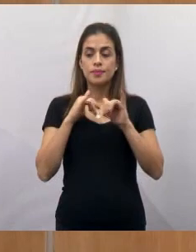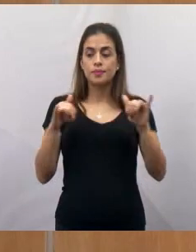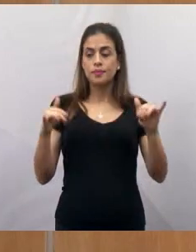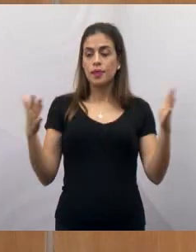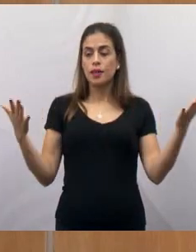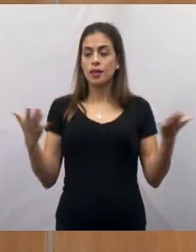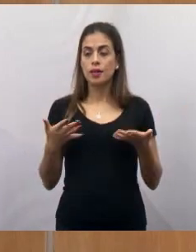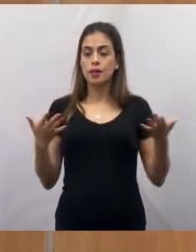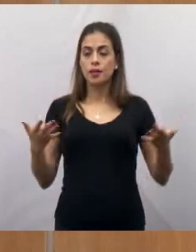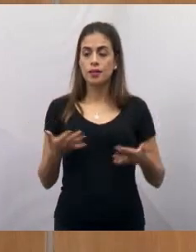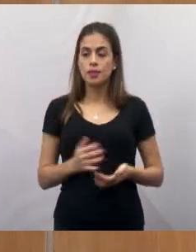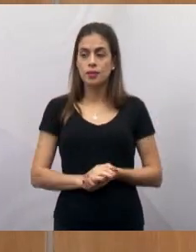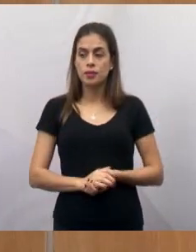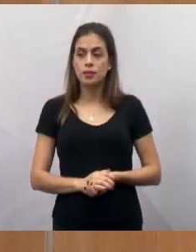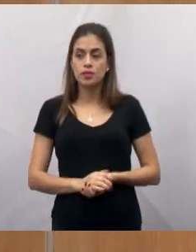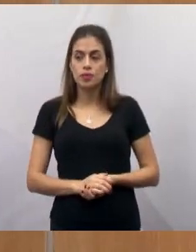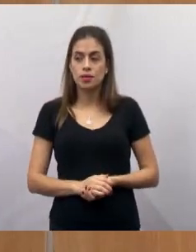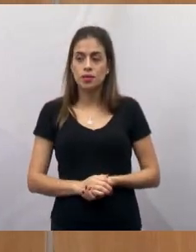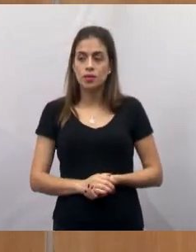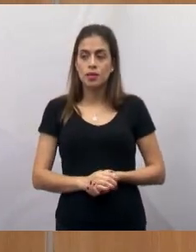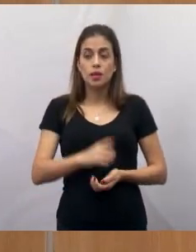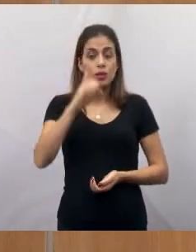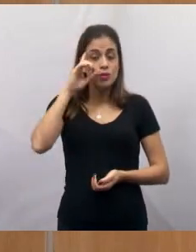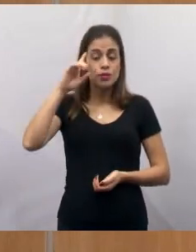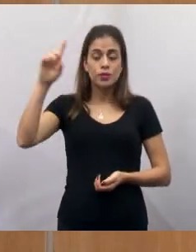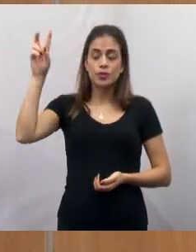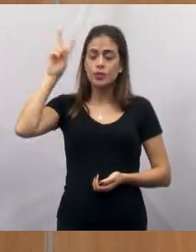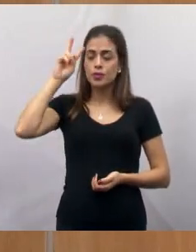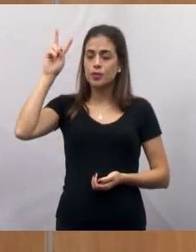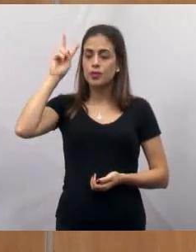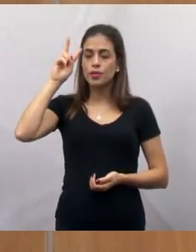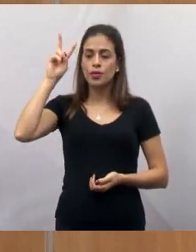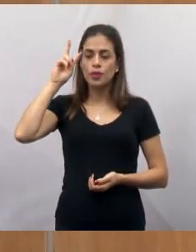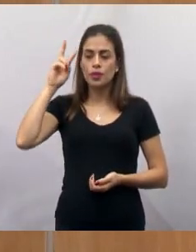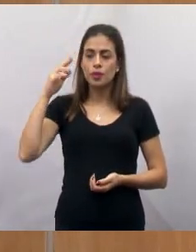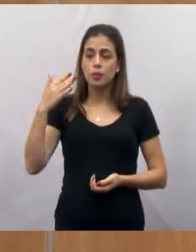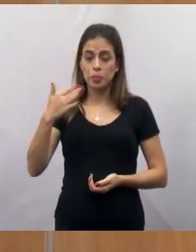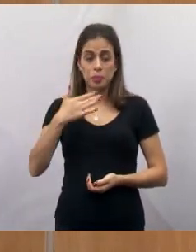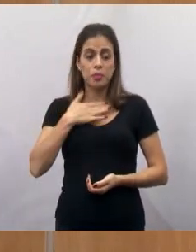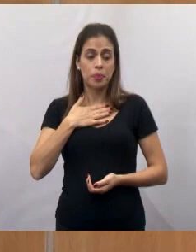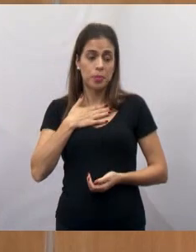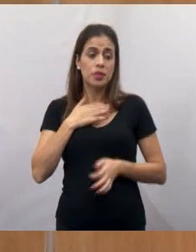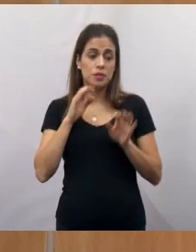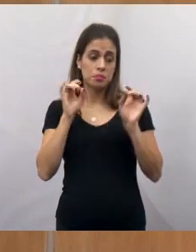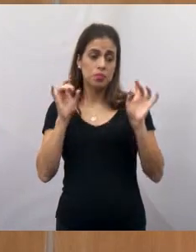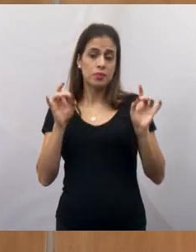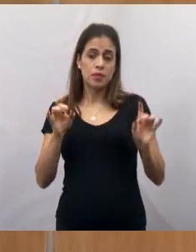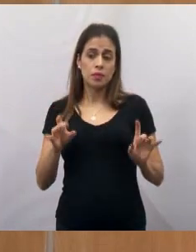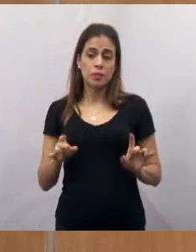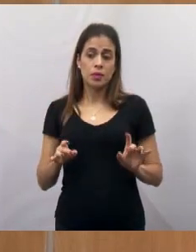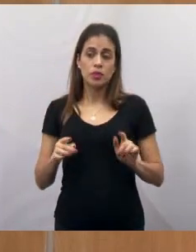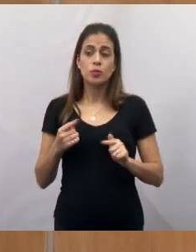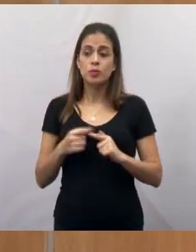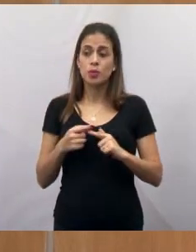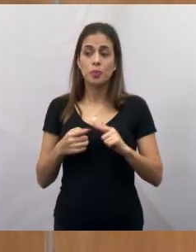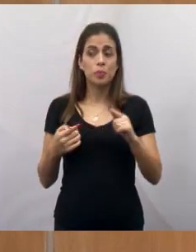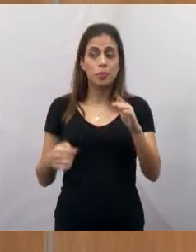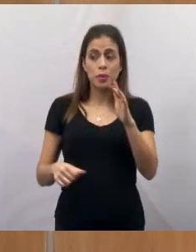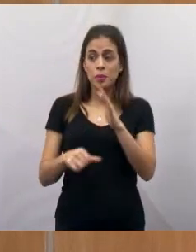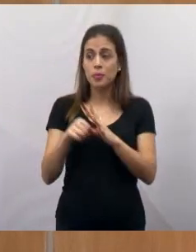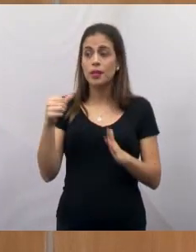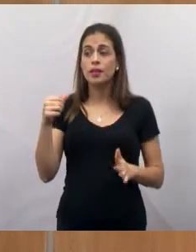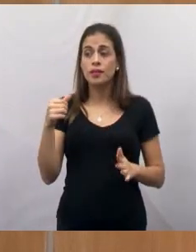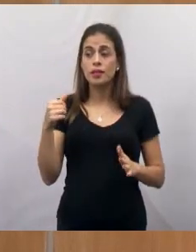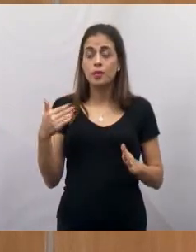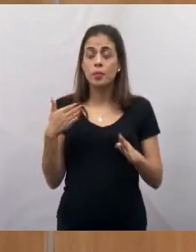hoje dizendo que foi um dia histórico, principalmente para mim, que é a primeira vez que eu participei do